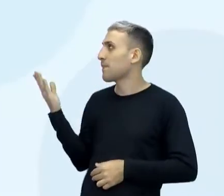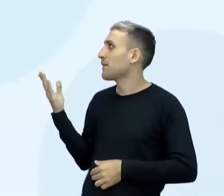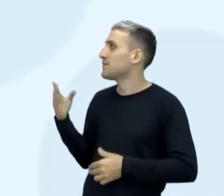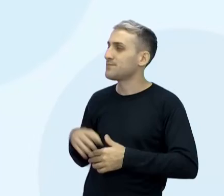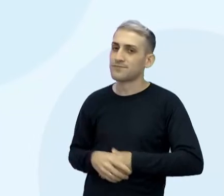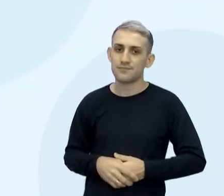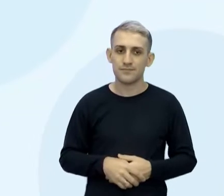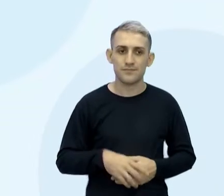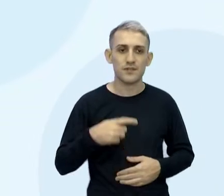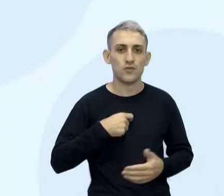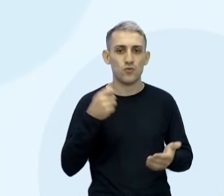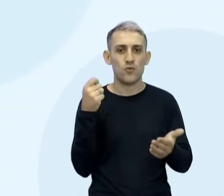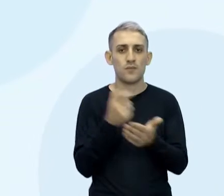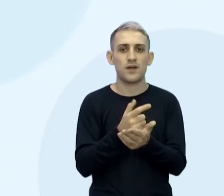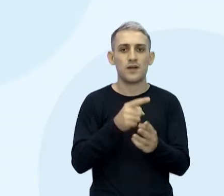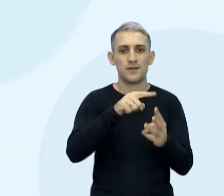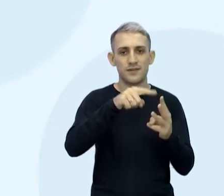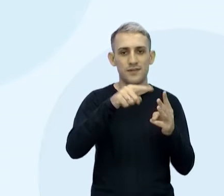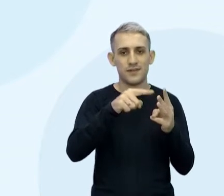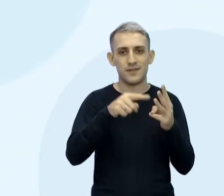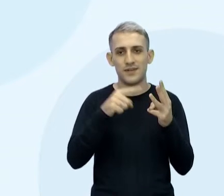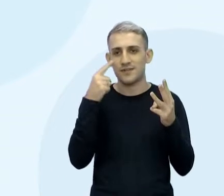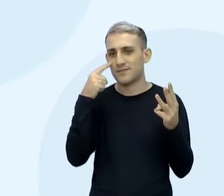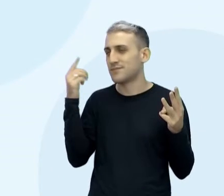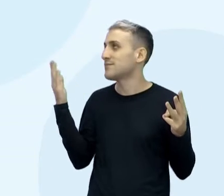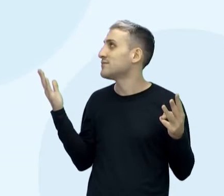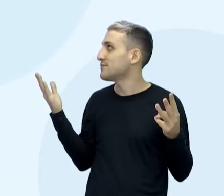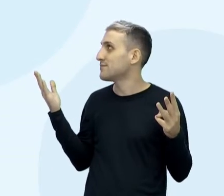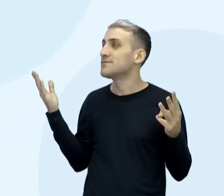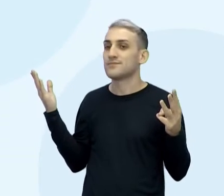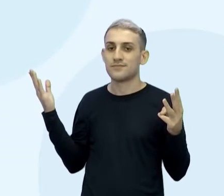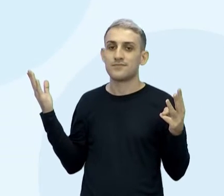vou comprar 3 camisetas